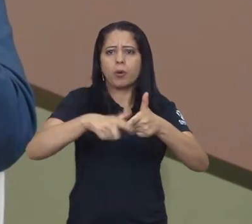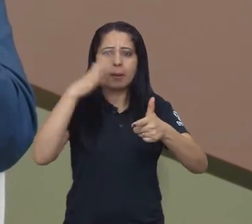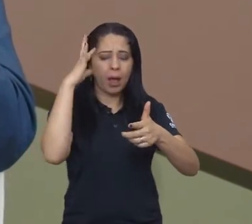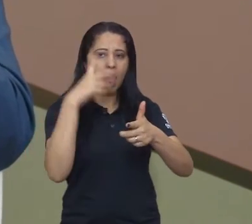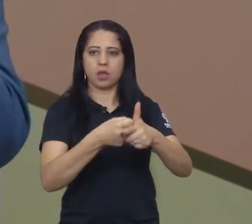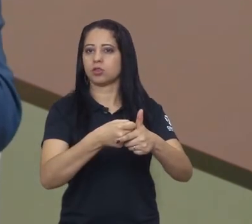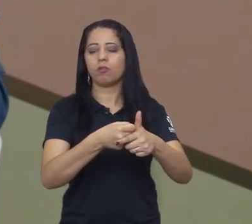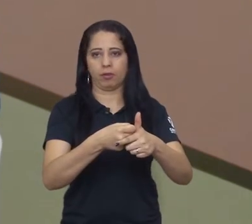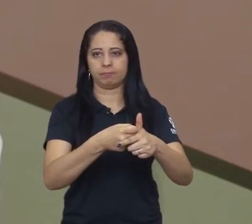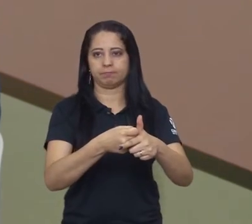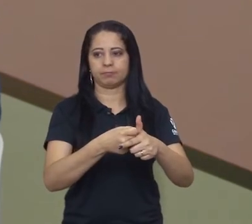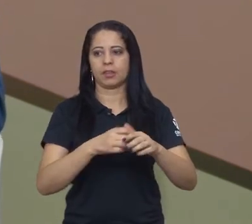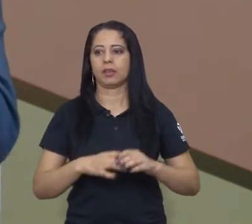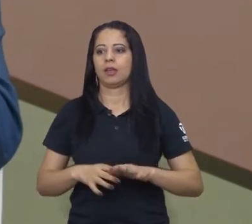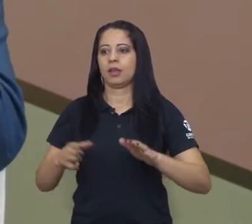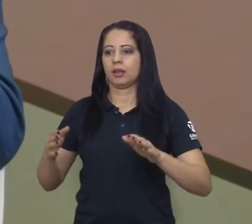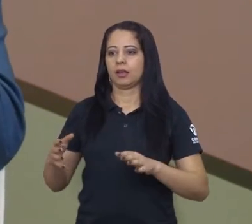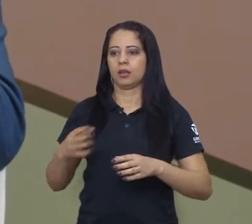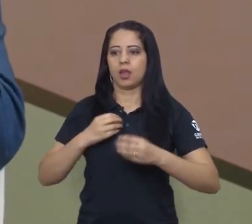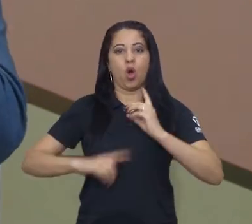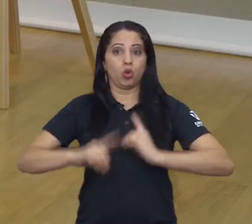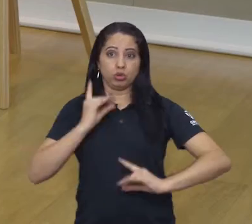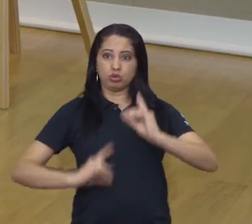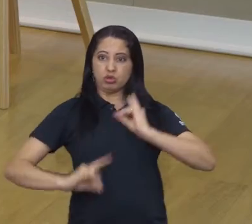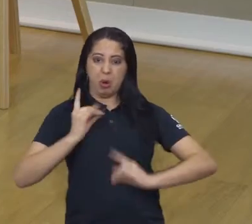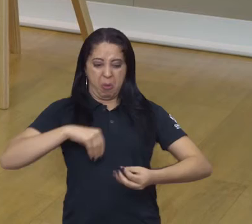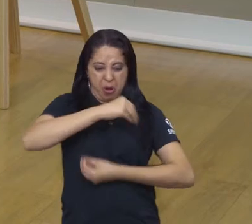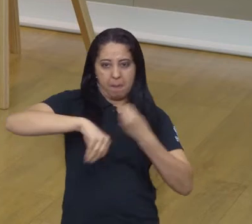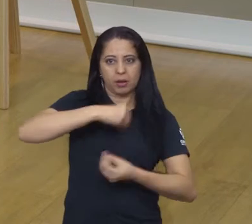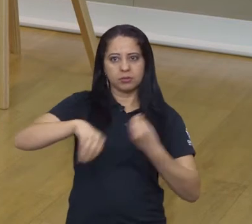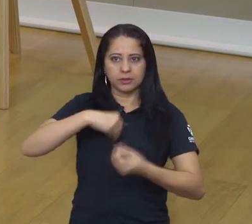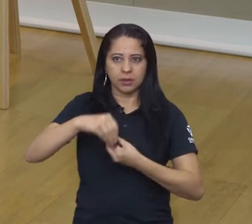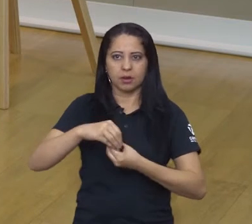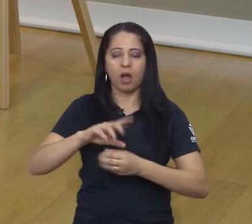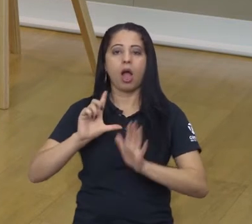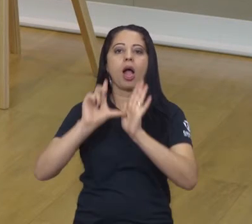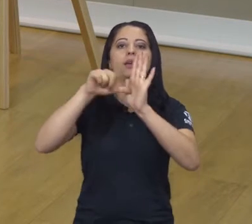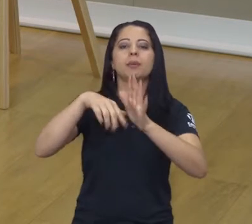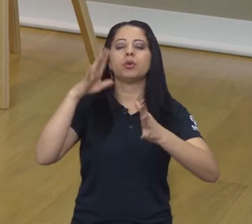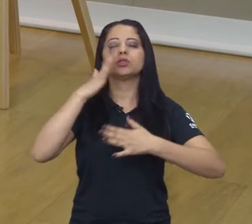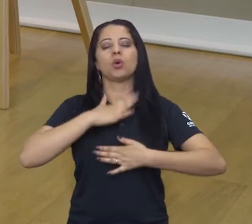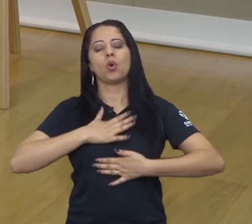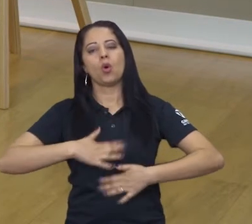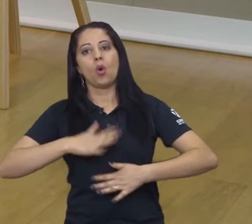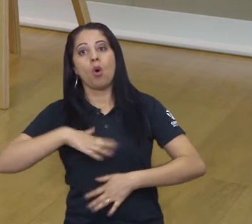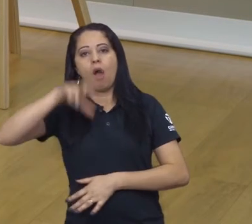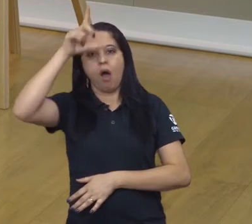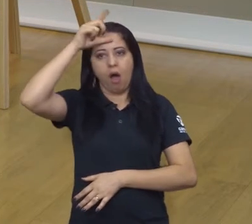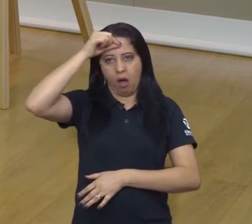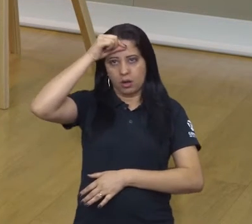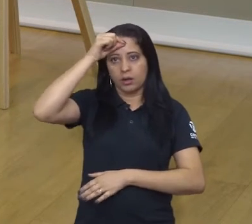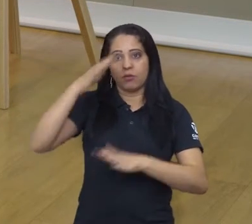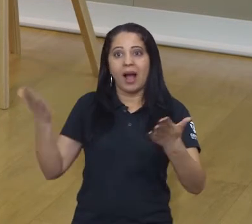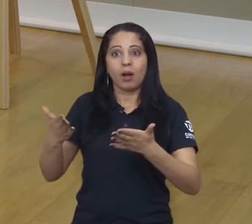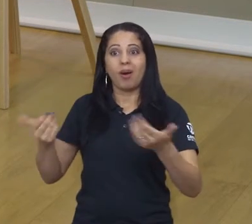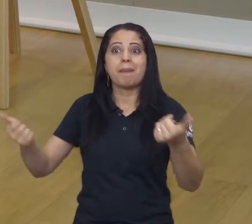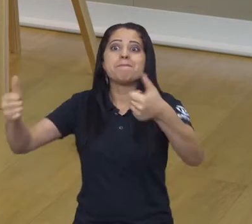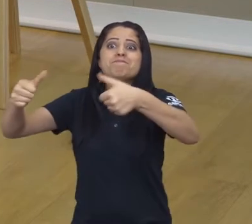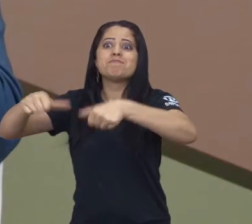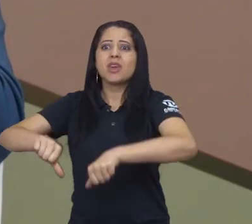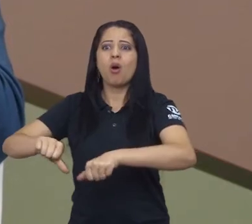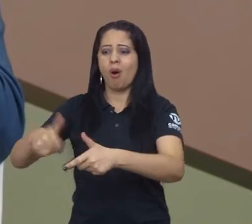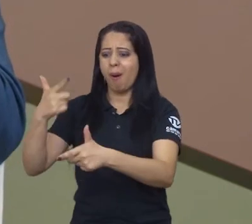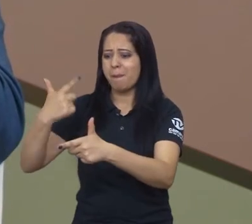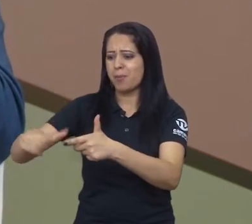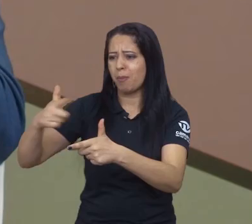cortisol subia e você perna para quem tem chegava em algum lugar descansava voltava tudo normal hoje